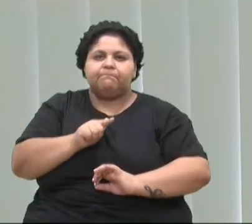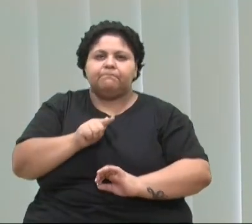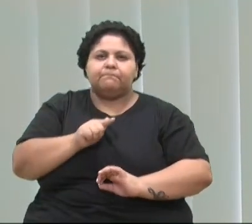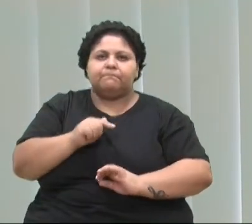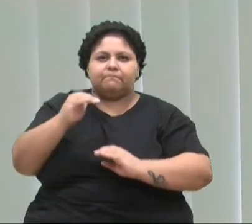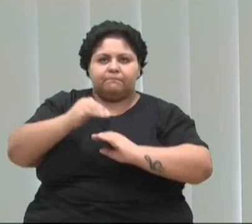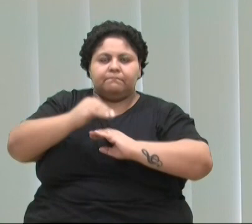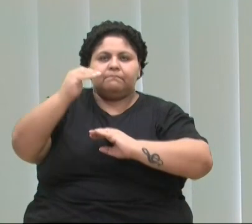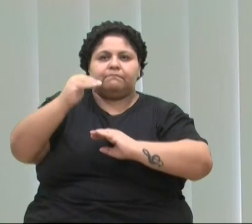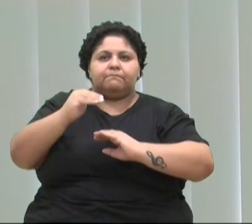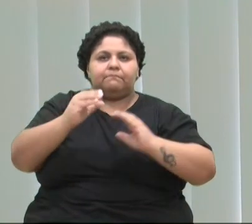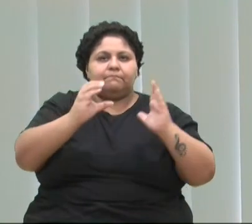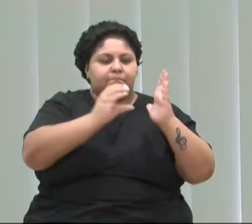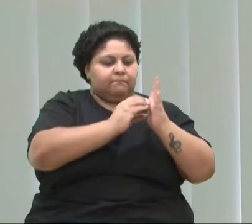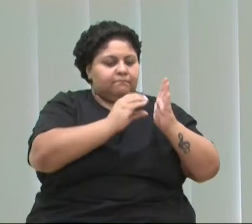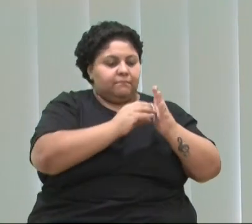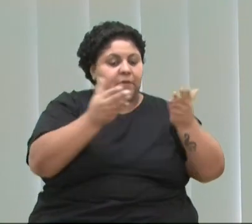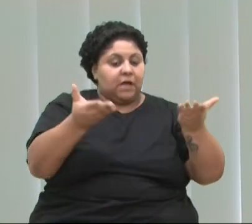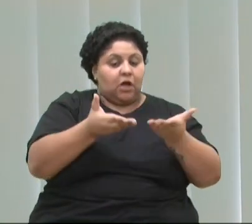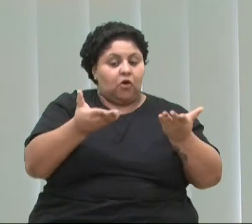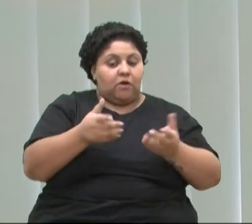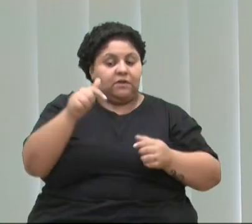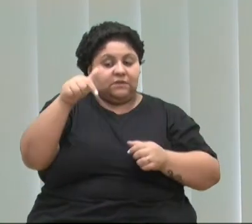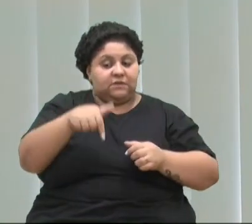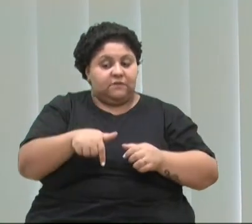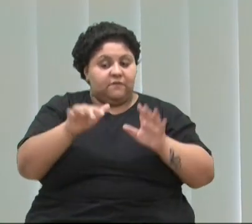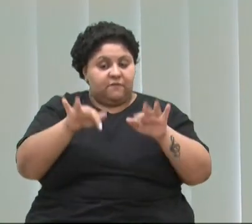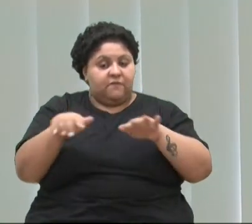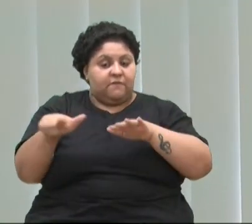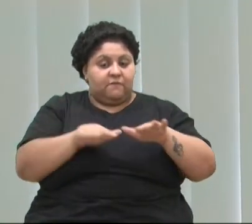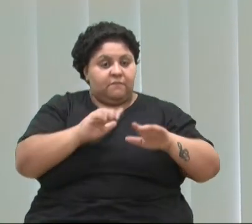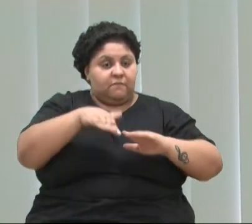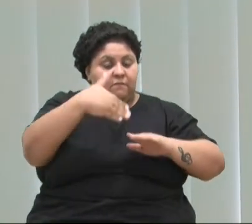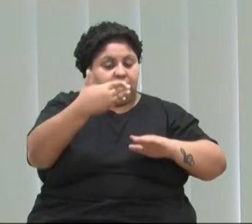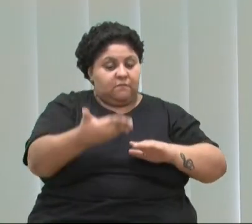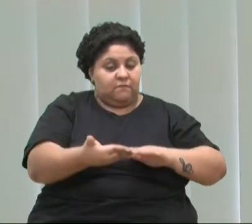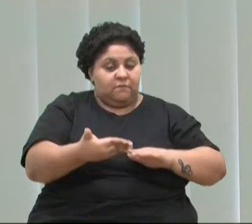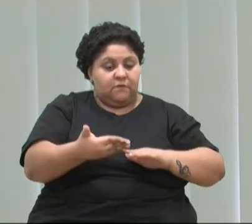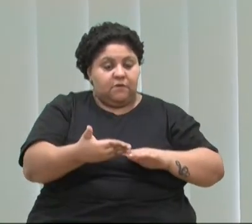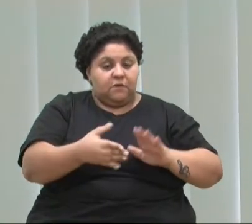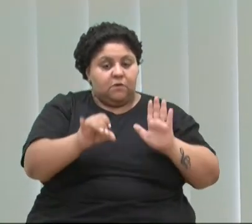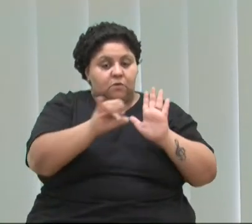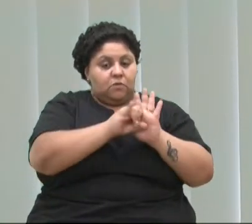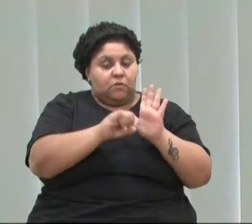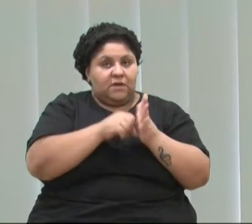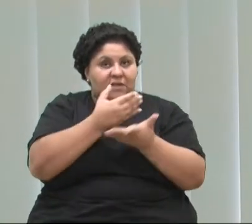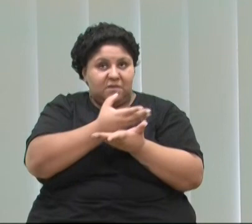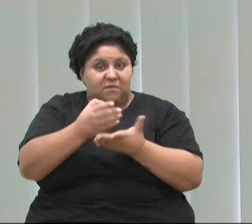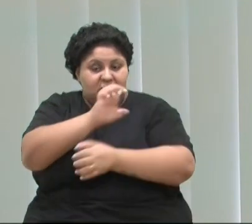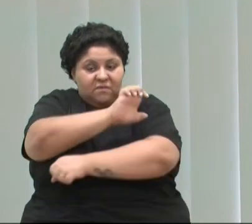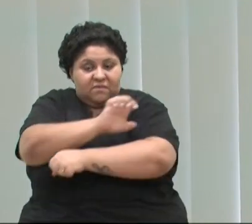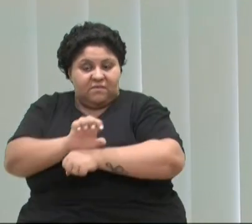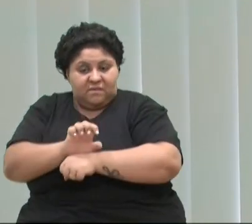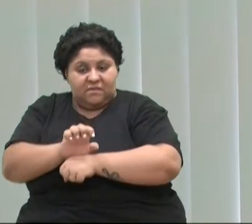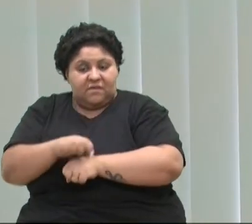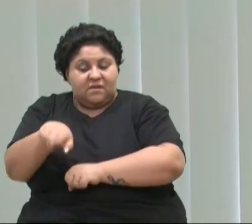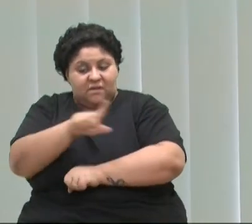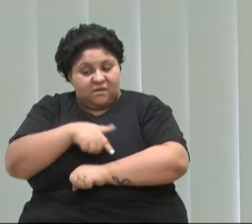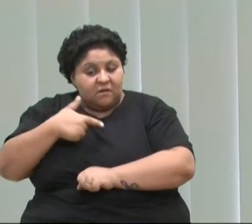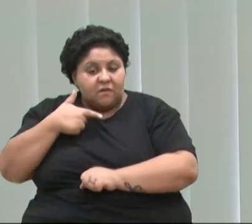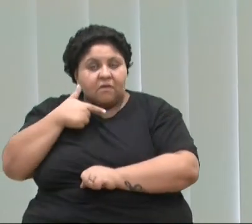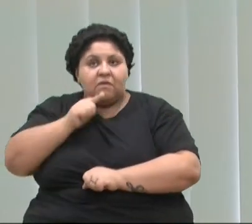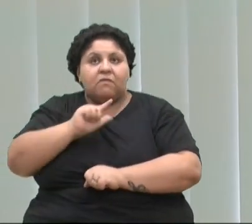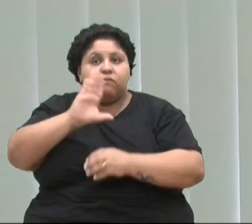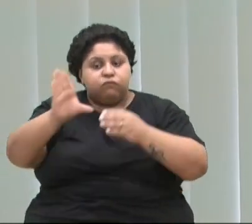mais servidores. Então, agora, esse fim de semana, no início da semana que vem, vai ter um edital novo para estagiários. A gente conseguindo repor